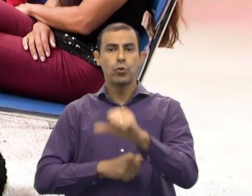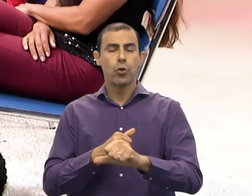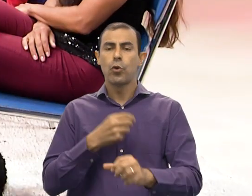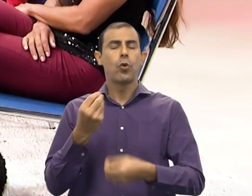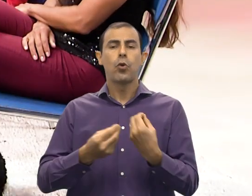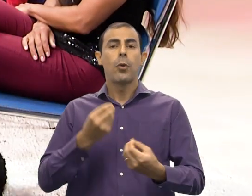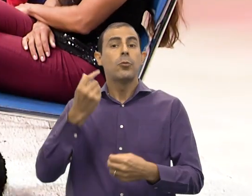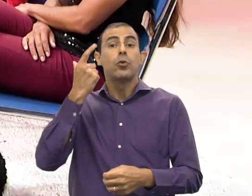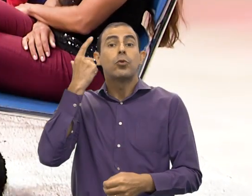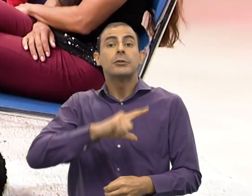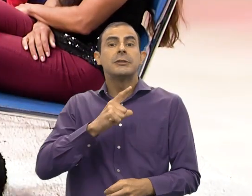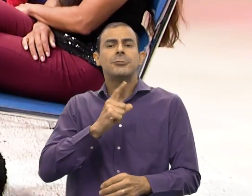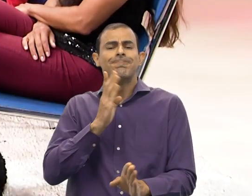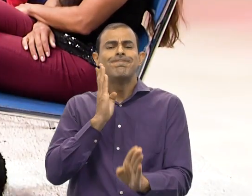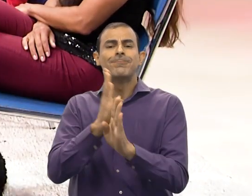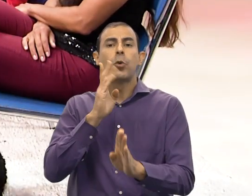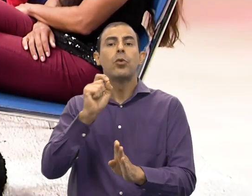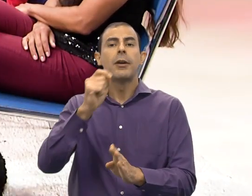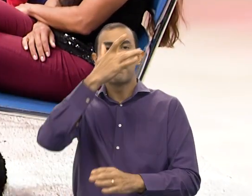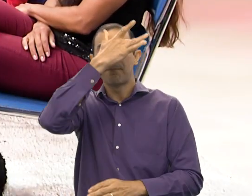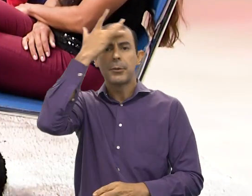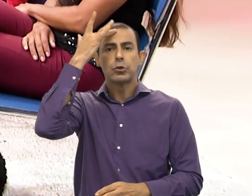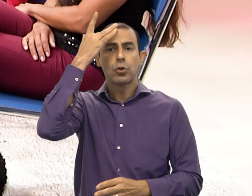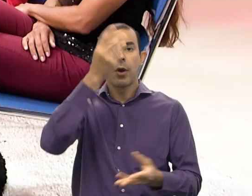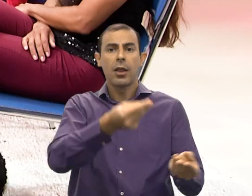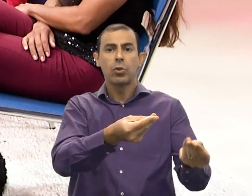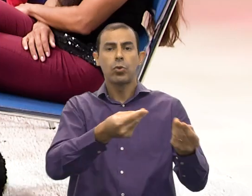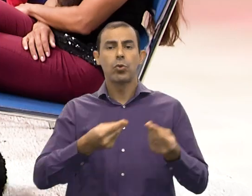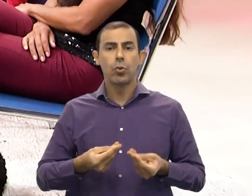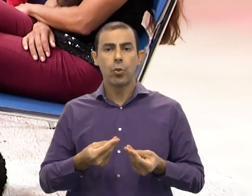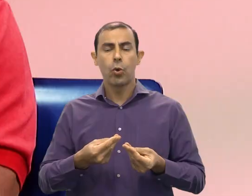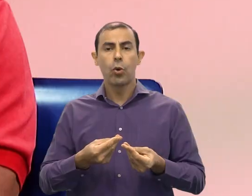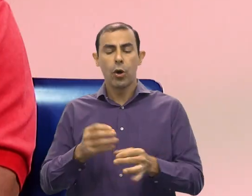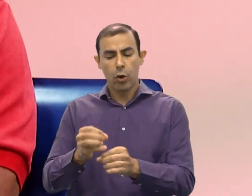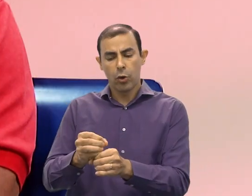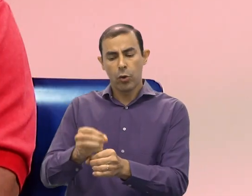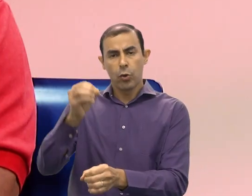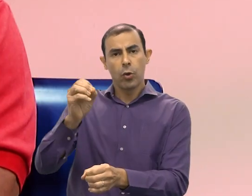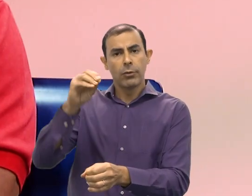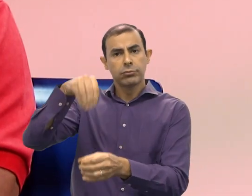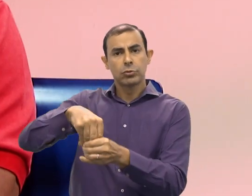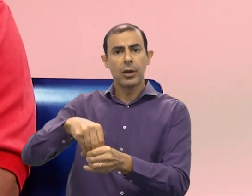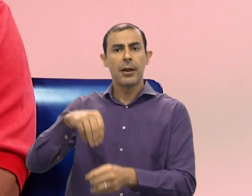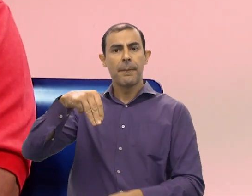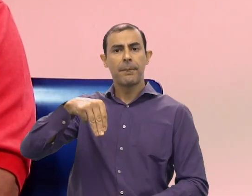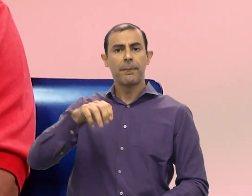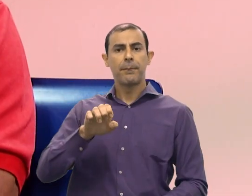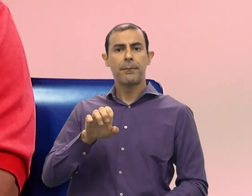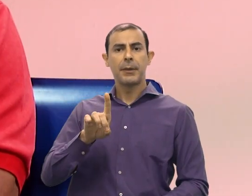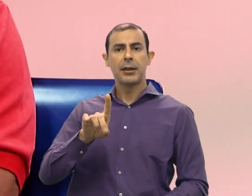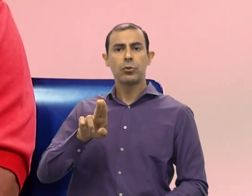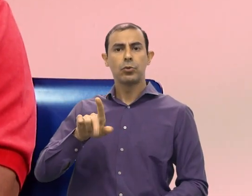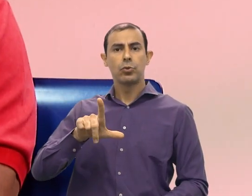esse doador de medula óssea? Como que aconteceu isso tudo aí na sua vida? É muito bacana a sua pergunta pelo seguinte